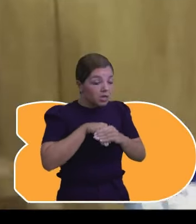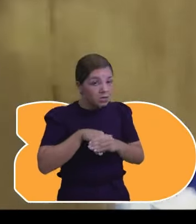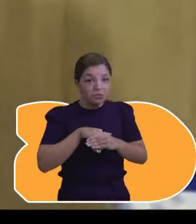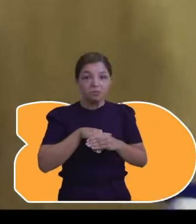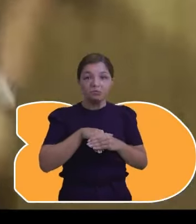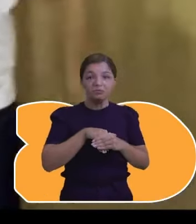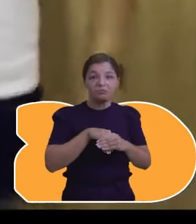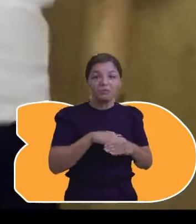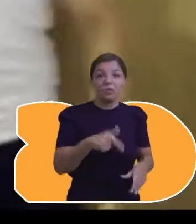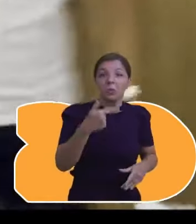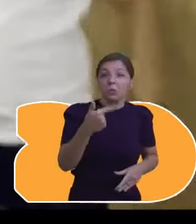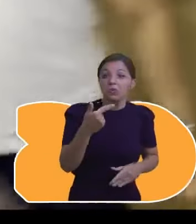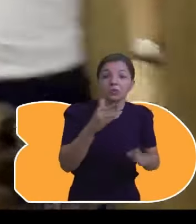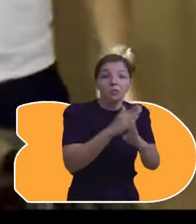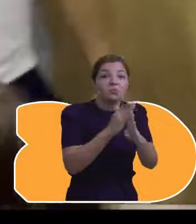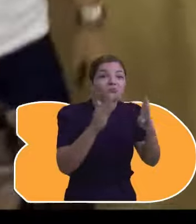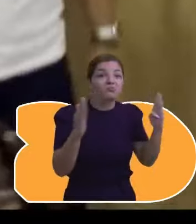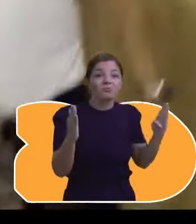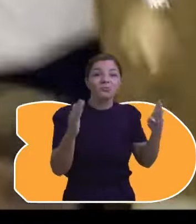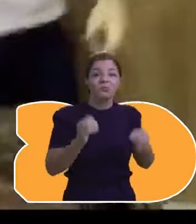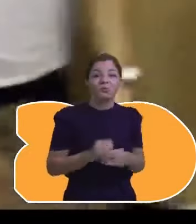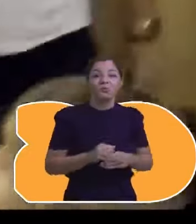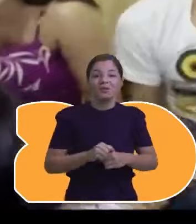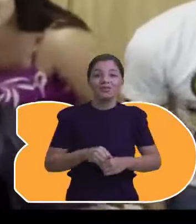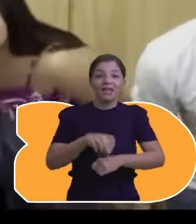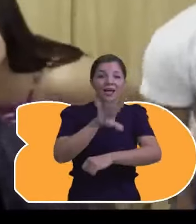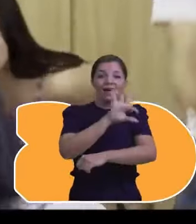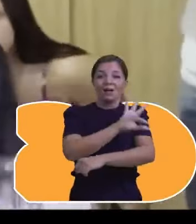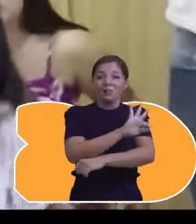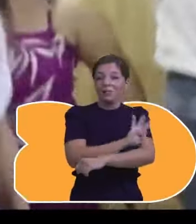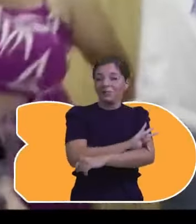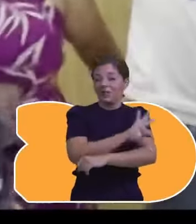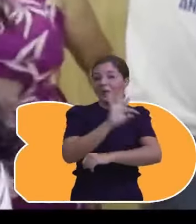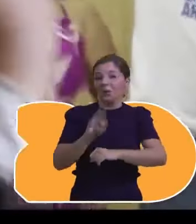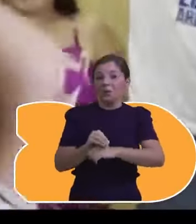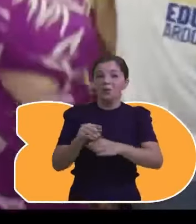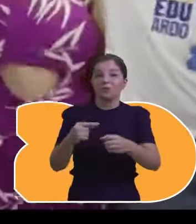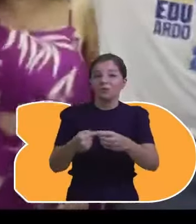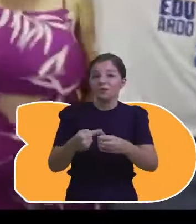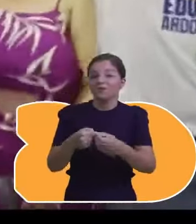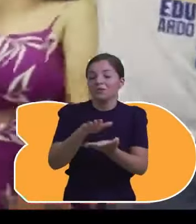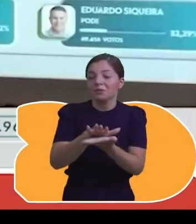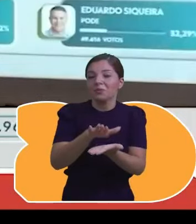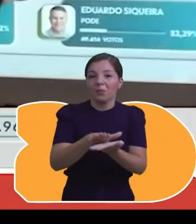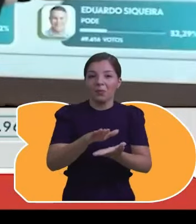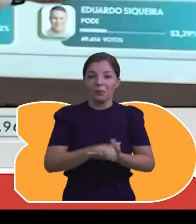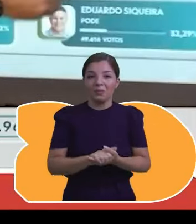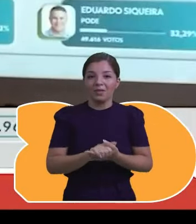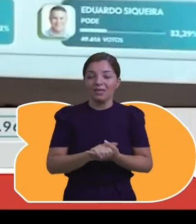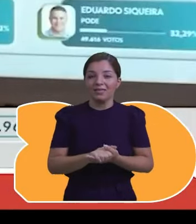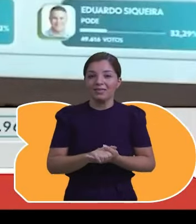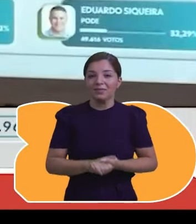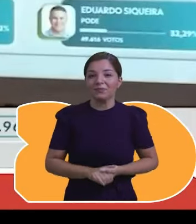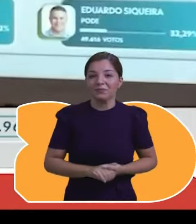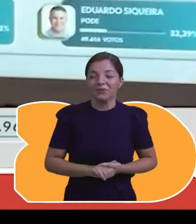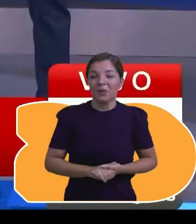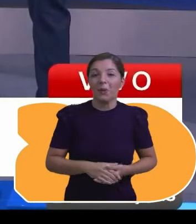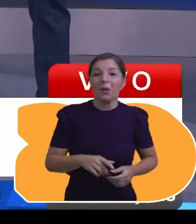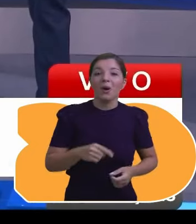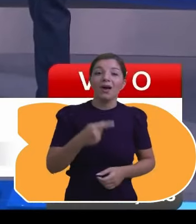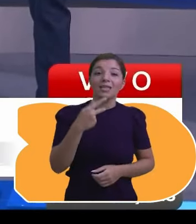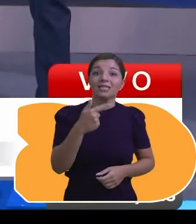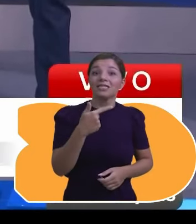abriram... Já definido um segundo turno na capital do Tocantins. Acaba de sair mais um resultado,